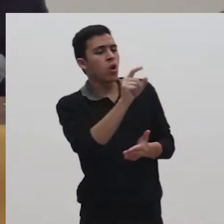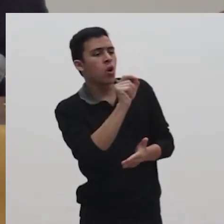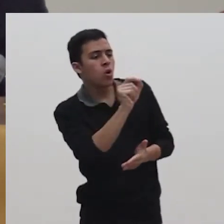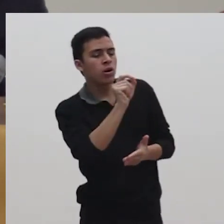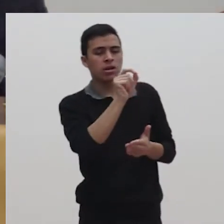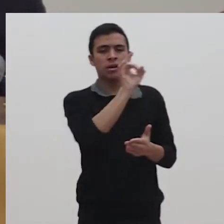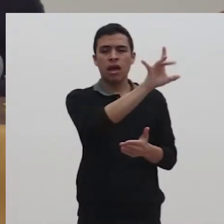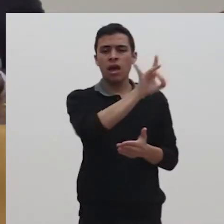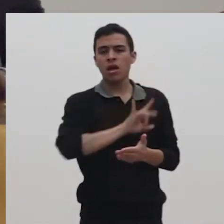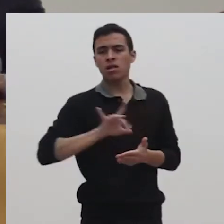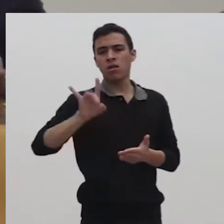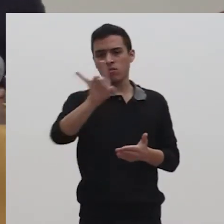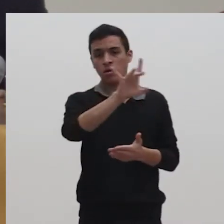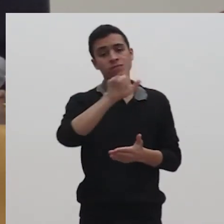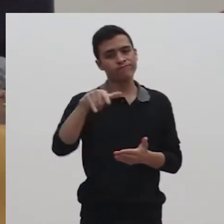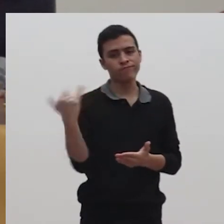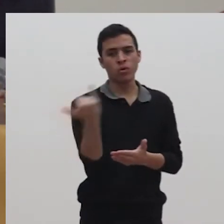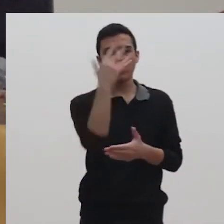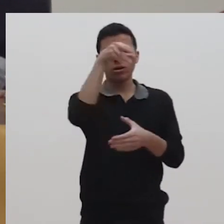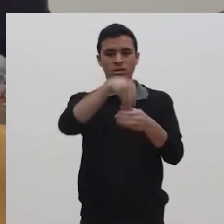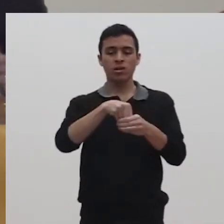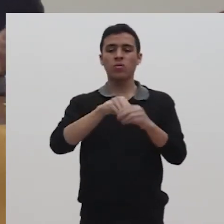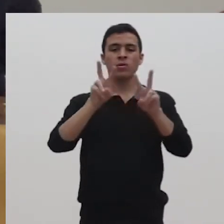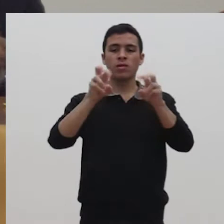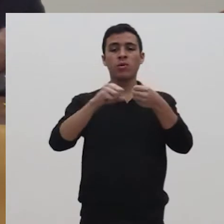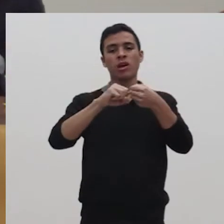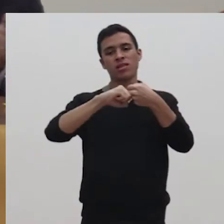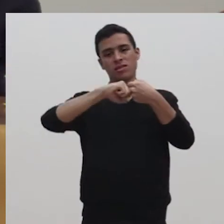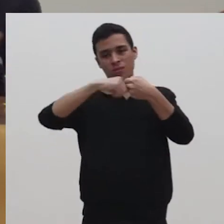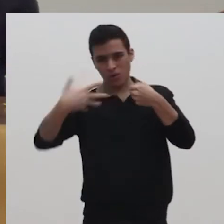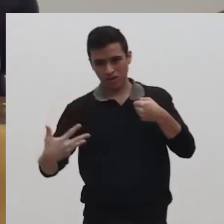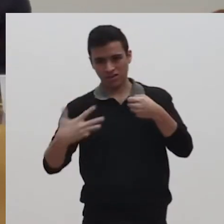em cada lugar. Isso é muito importante para a democracia.